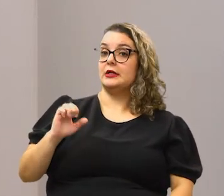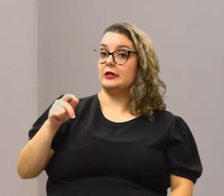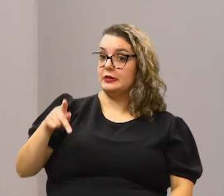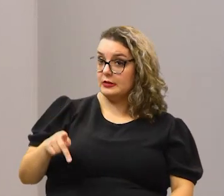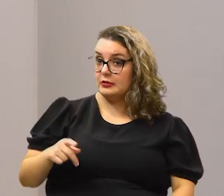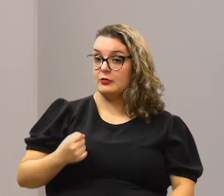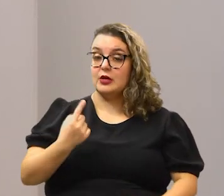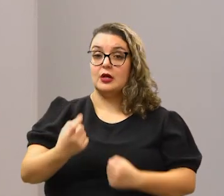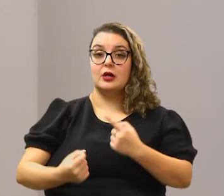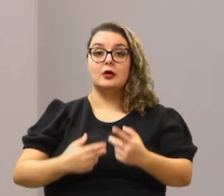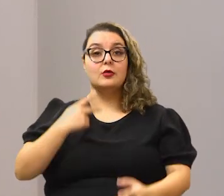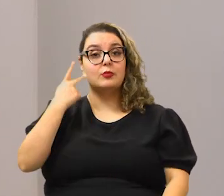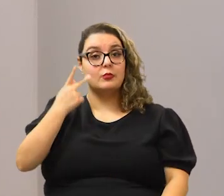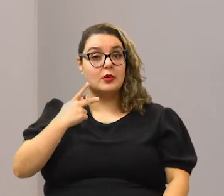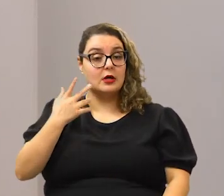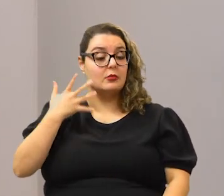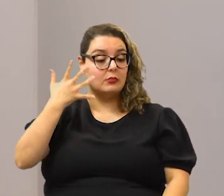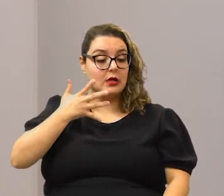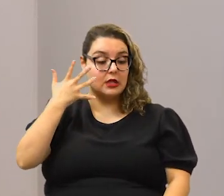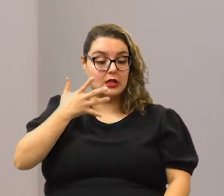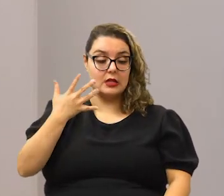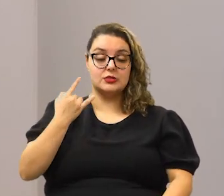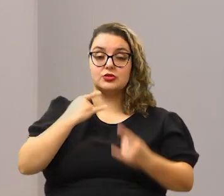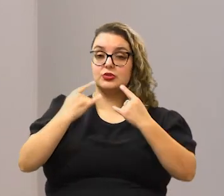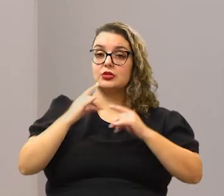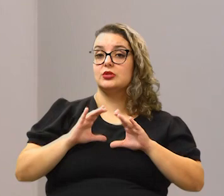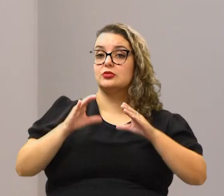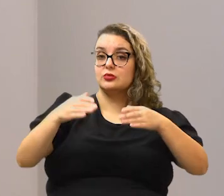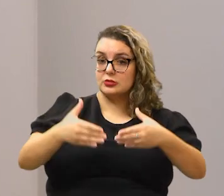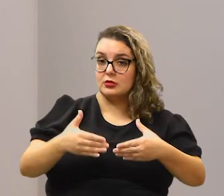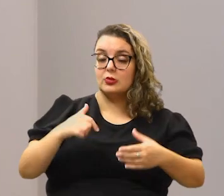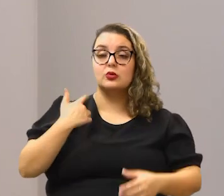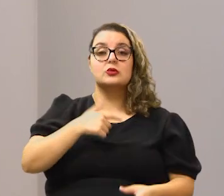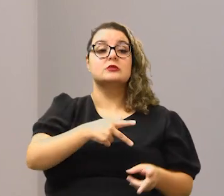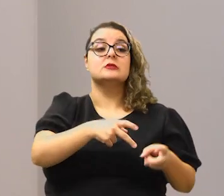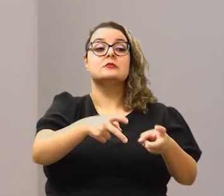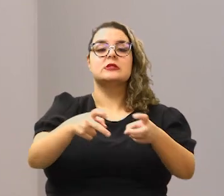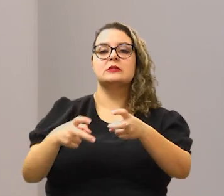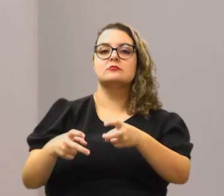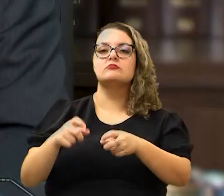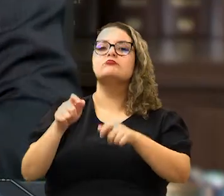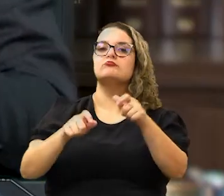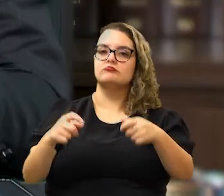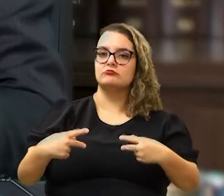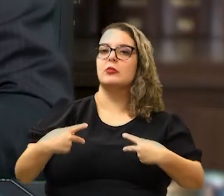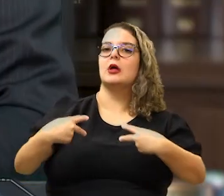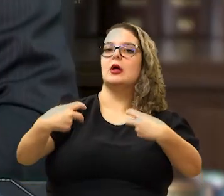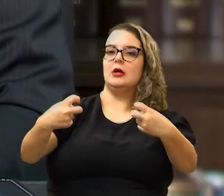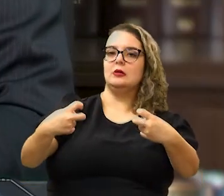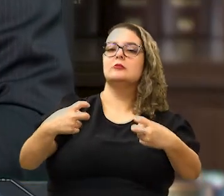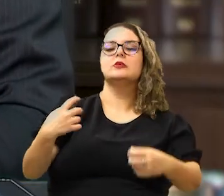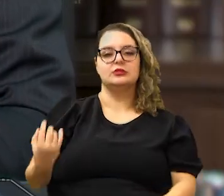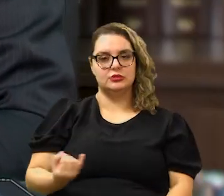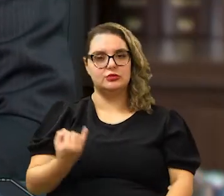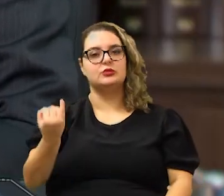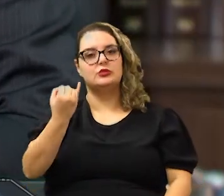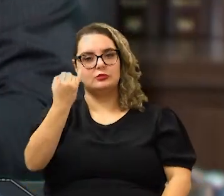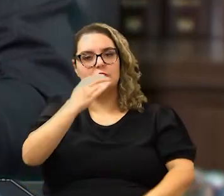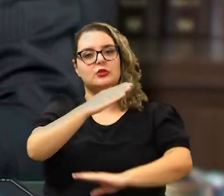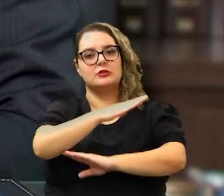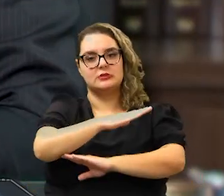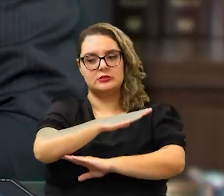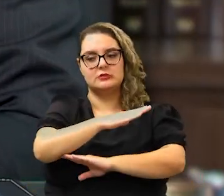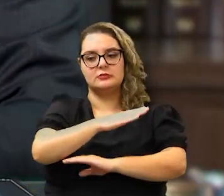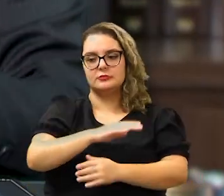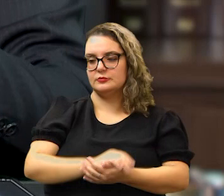coletivo, a gente percebe que as pessoas reconhecem, né, a importância da Câmara. Esse passo da Câmara Municipal de Campinas